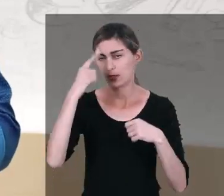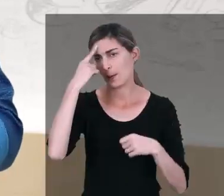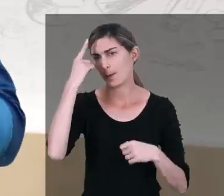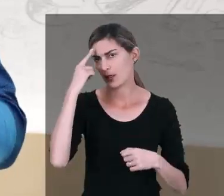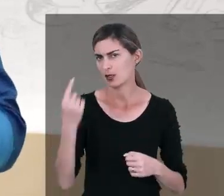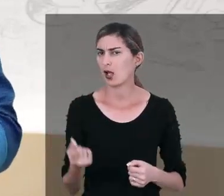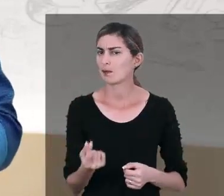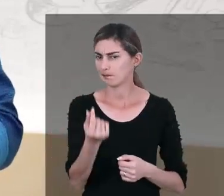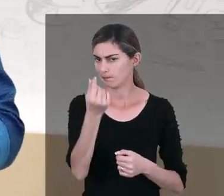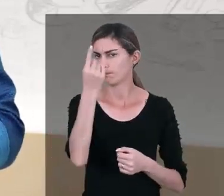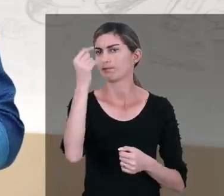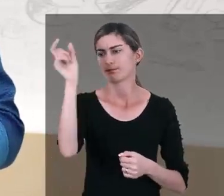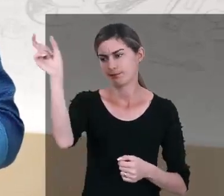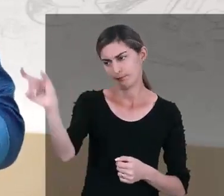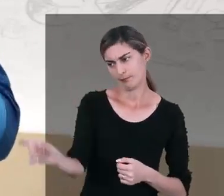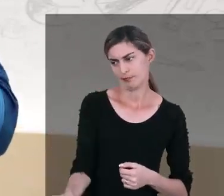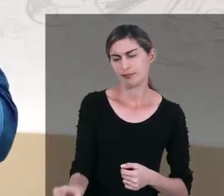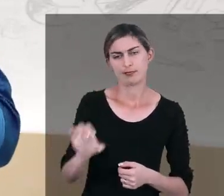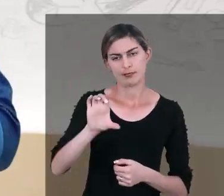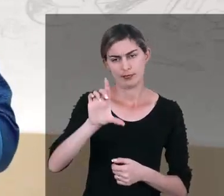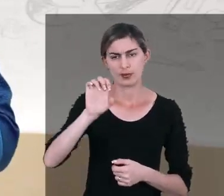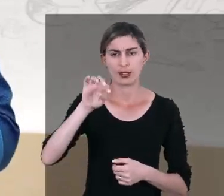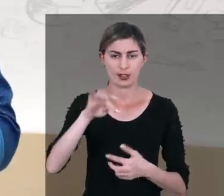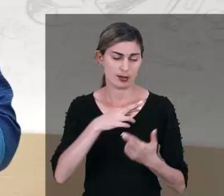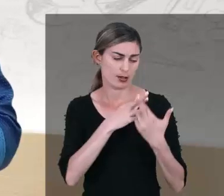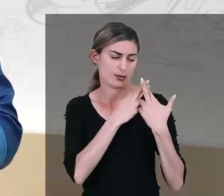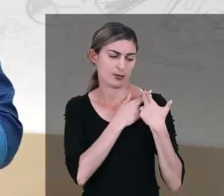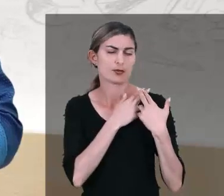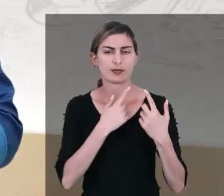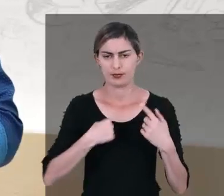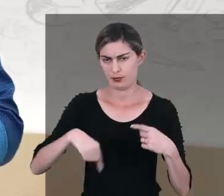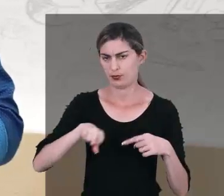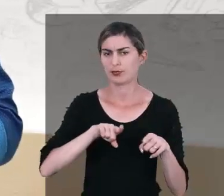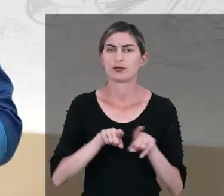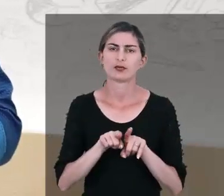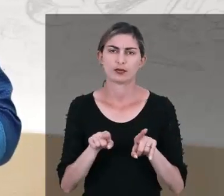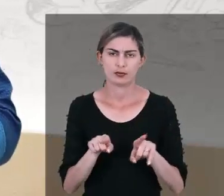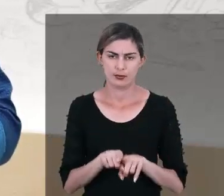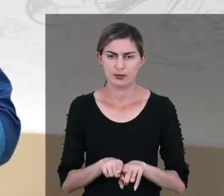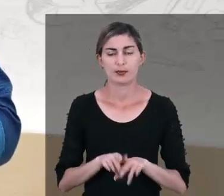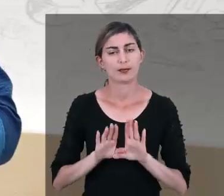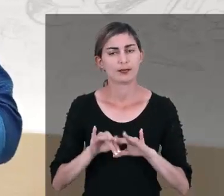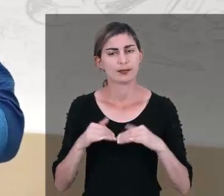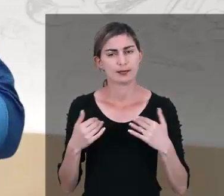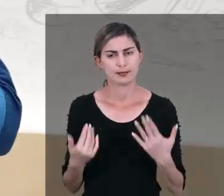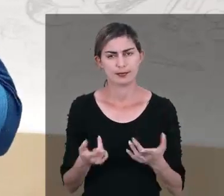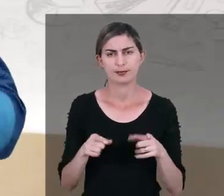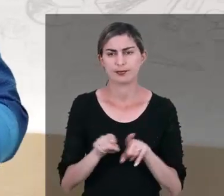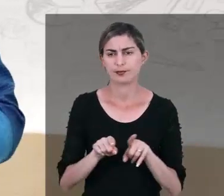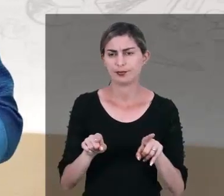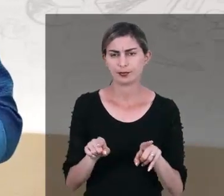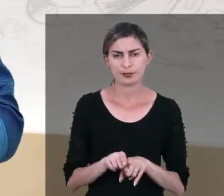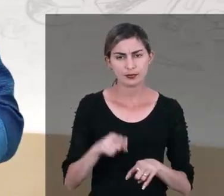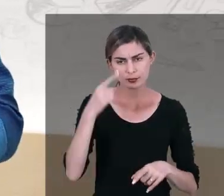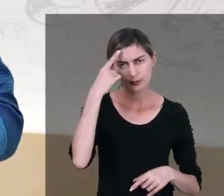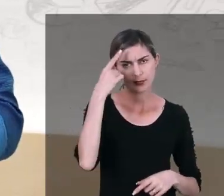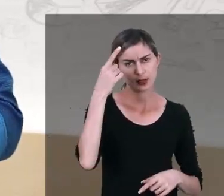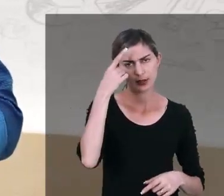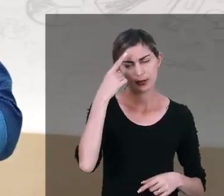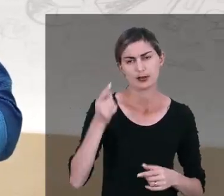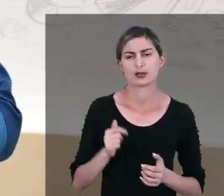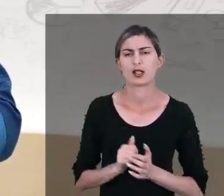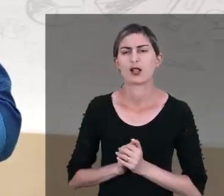no custo para o nosso cliente. É responsabilidade nossa também isso, né? Então, nós temos que também